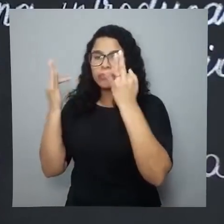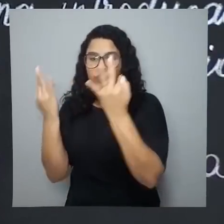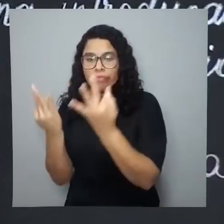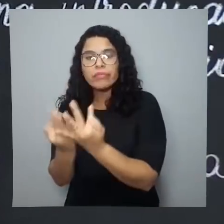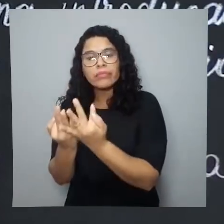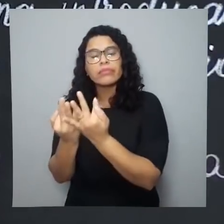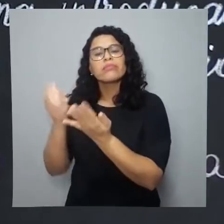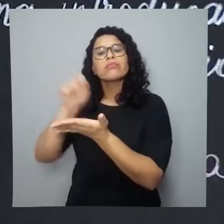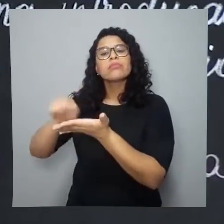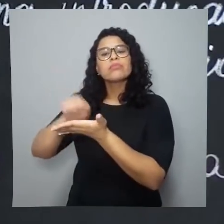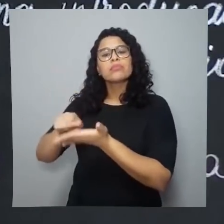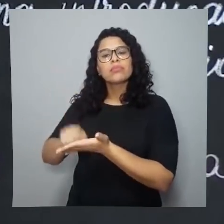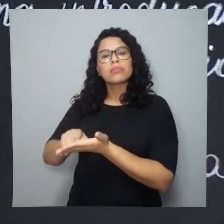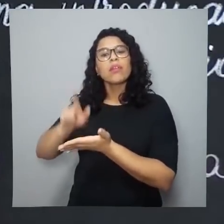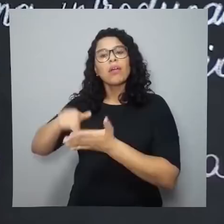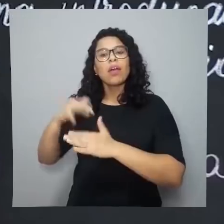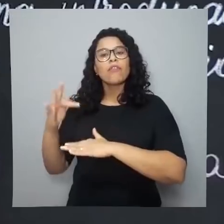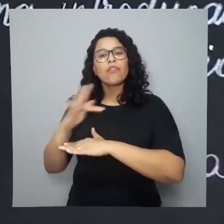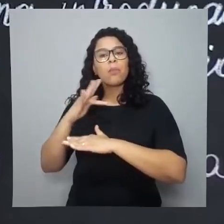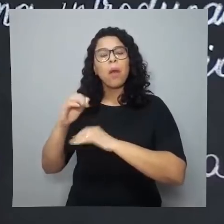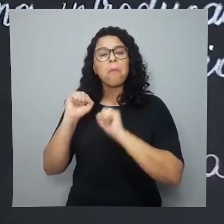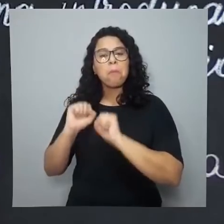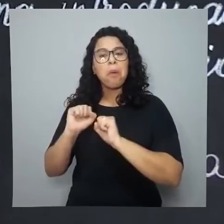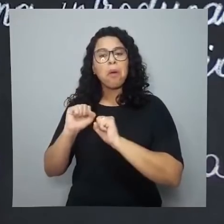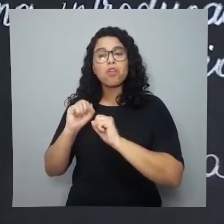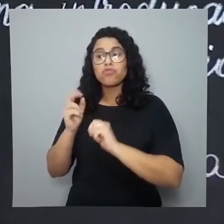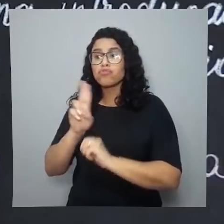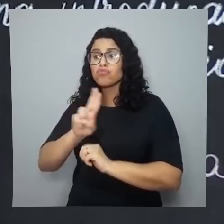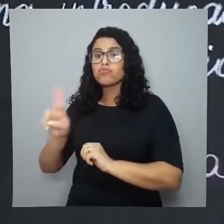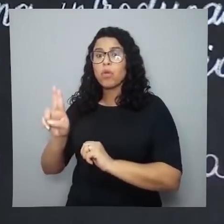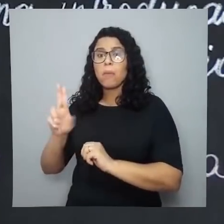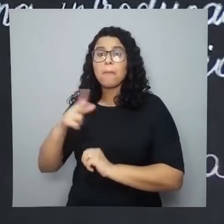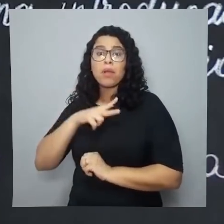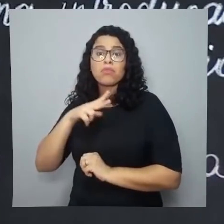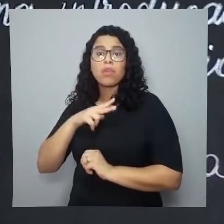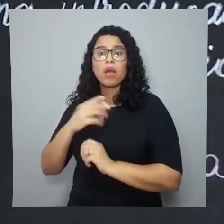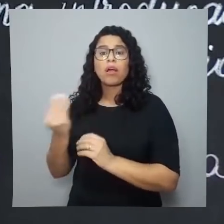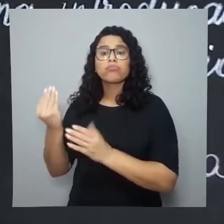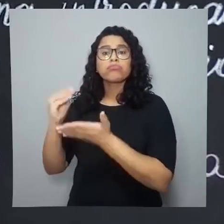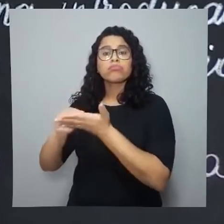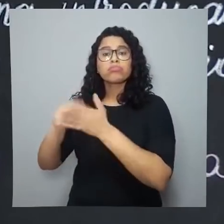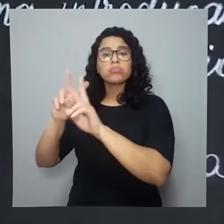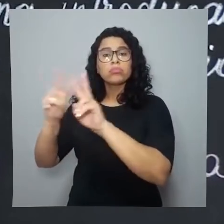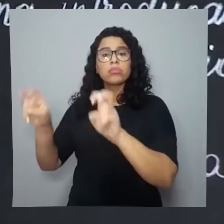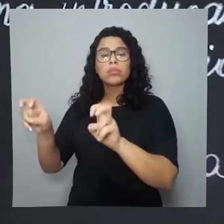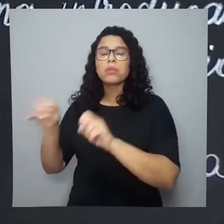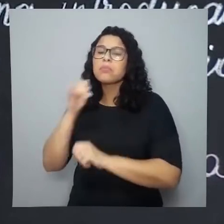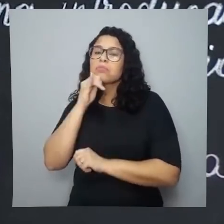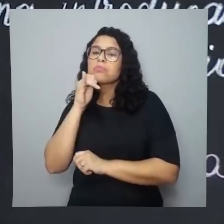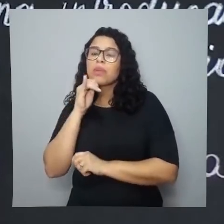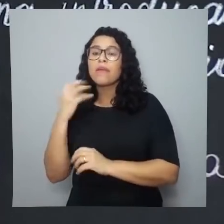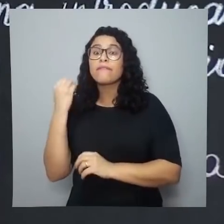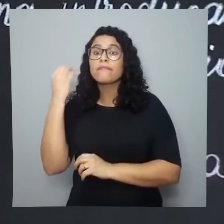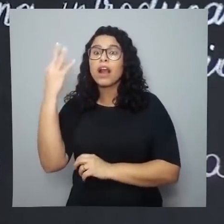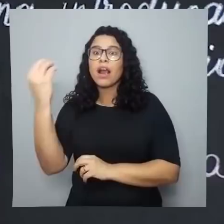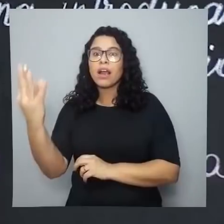família, estaria um pouco formal. Você pode dar um nome muito particular. A viagem inesquecível.